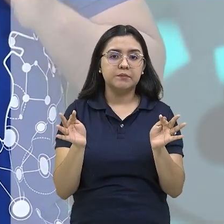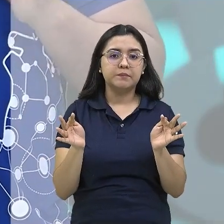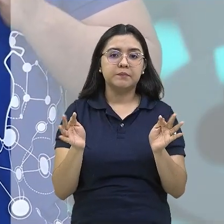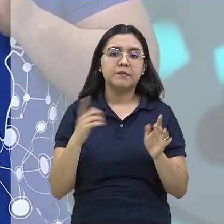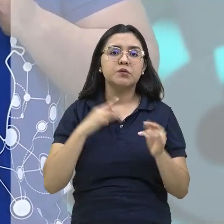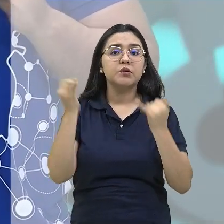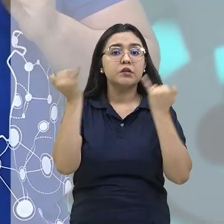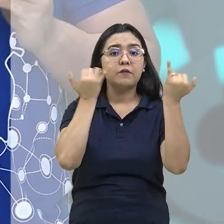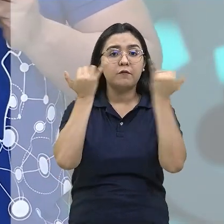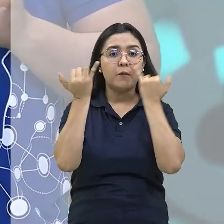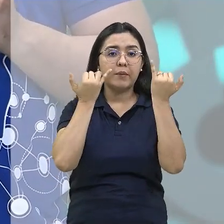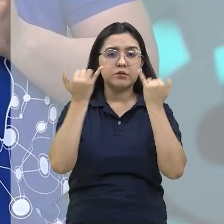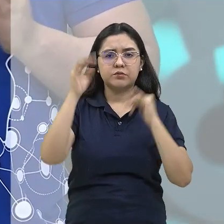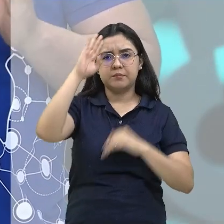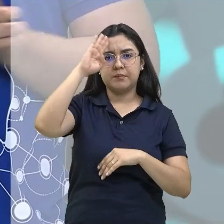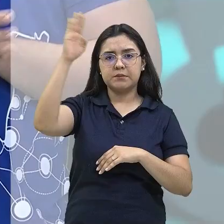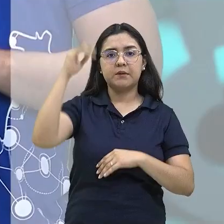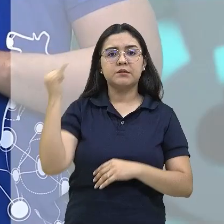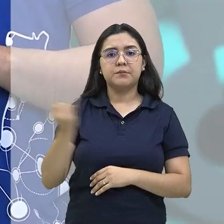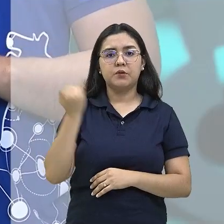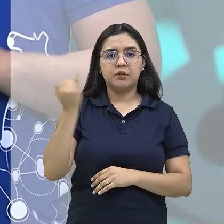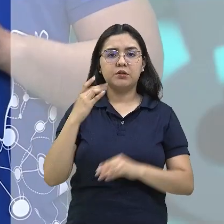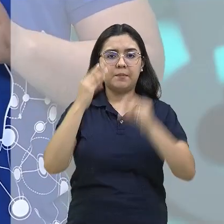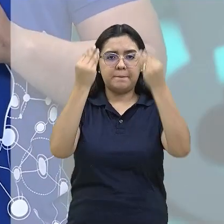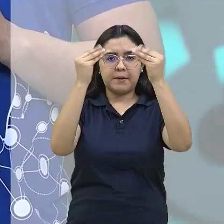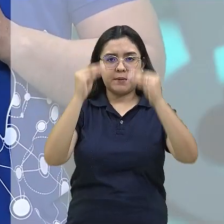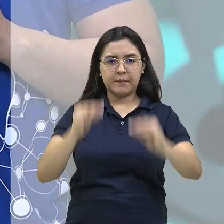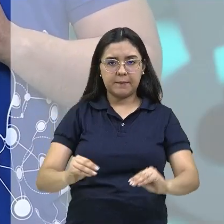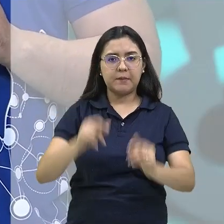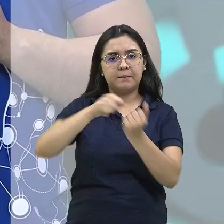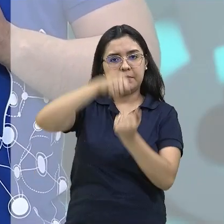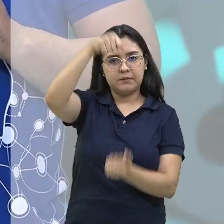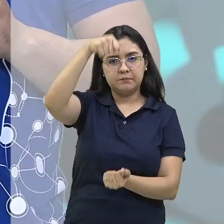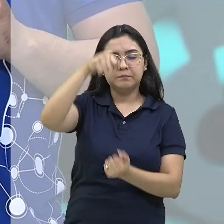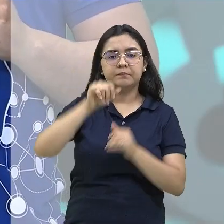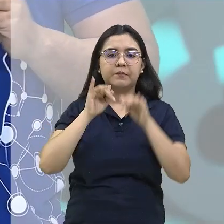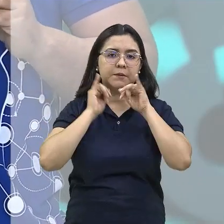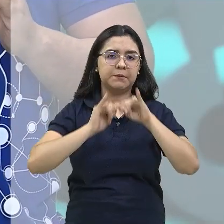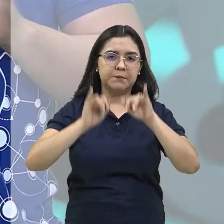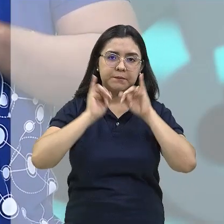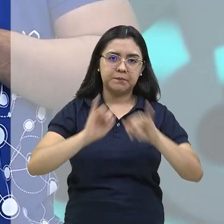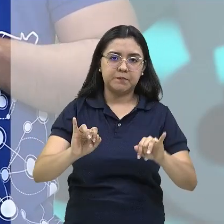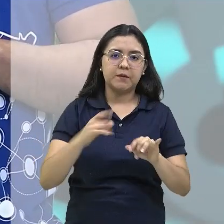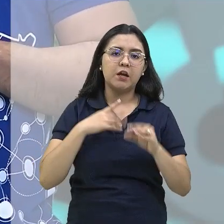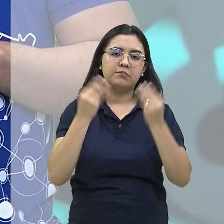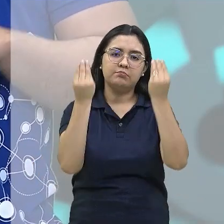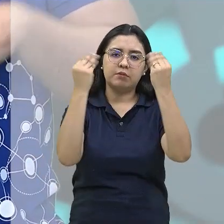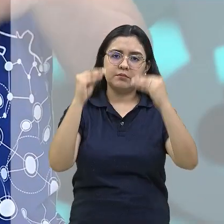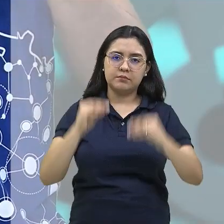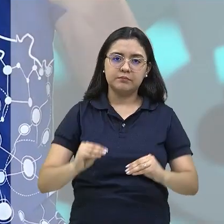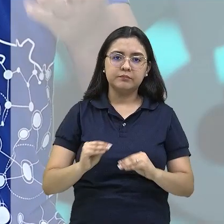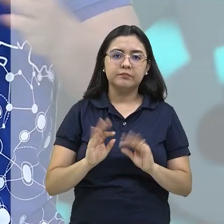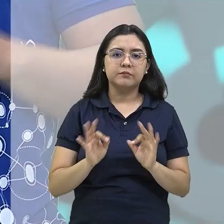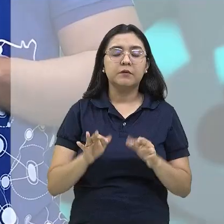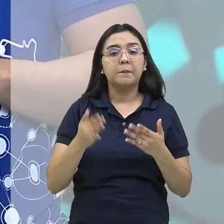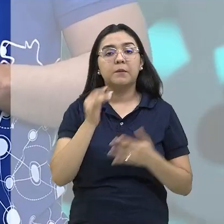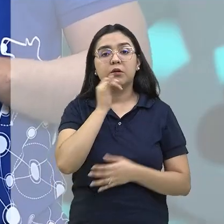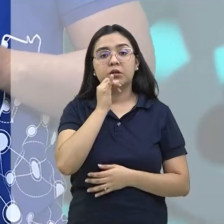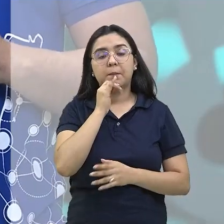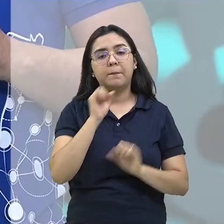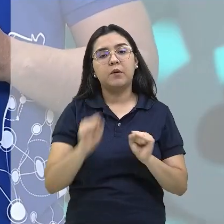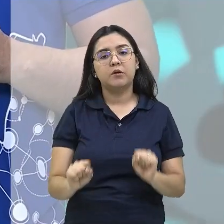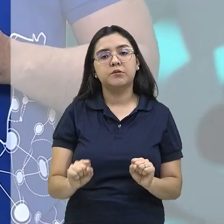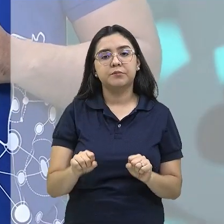as informações adicionais importantes para aquela campanha publicitária que são colocadas ali no cartaz. Como, por exemplo, pode